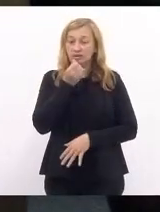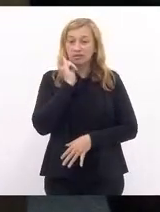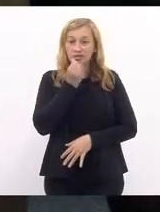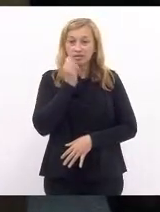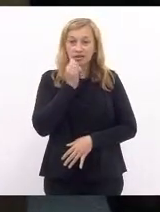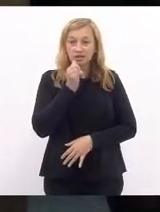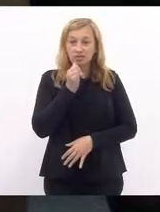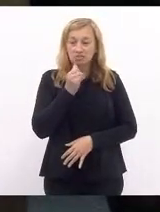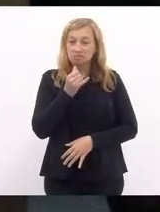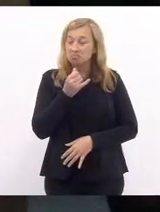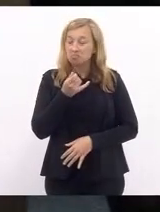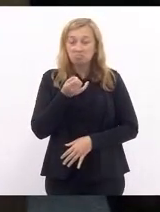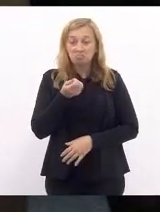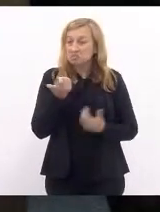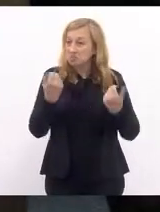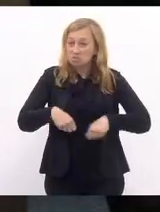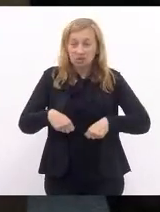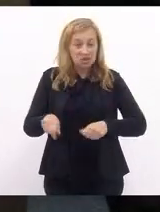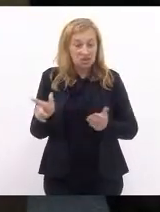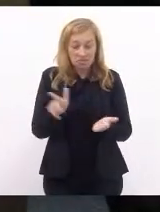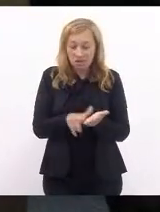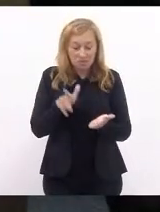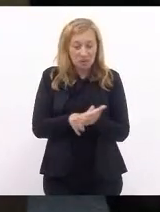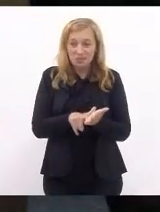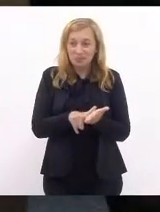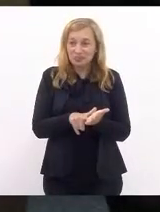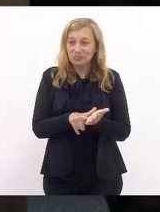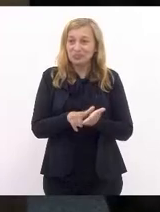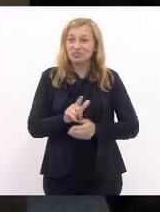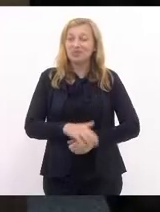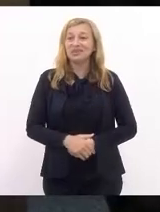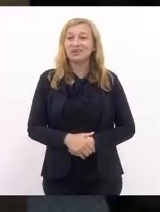sem nenhum papel aqui na frente eu